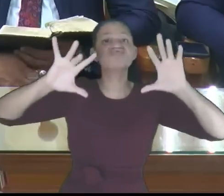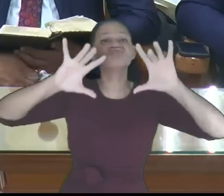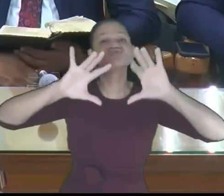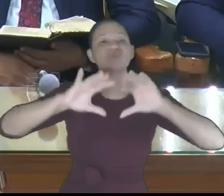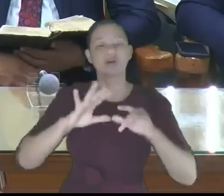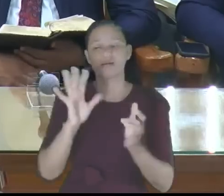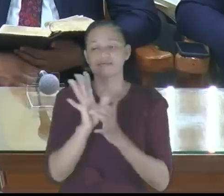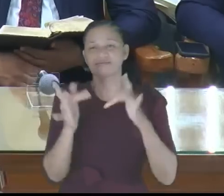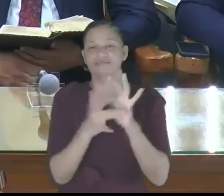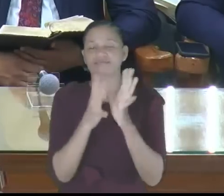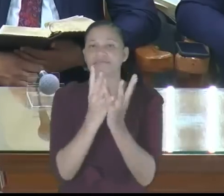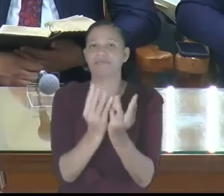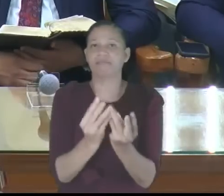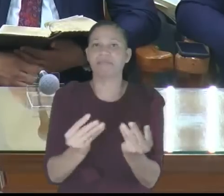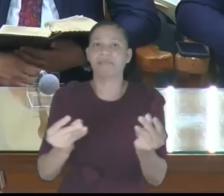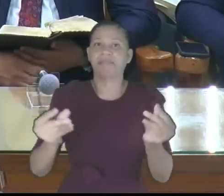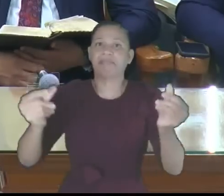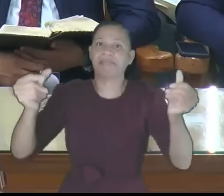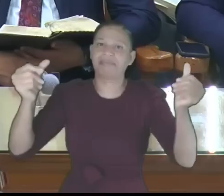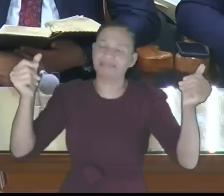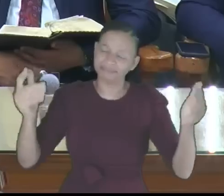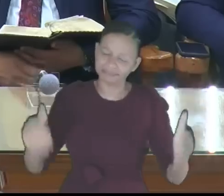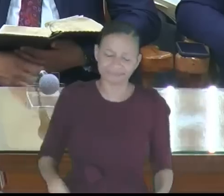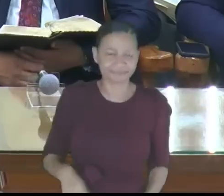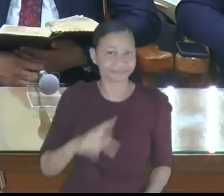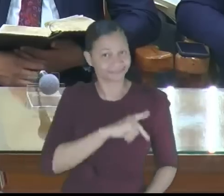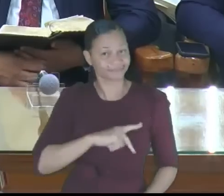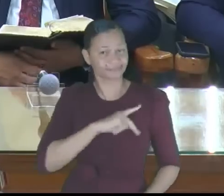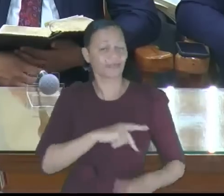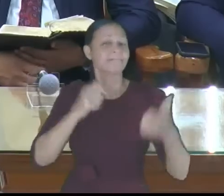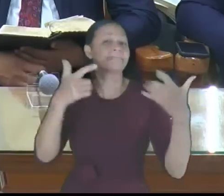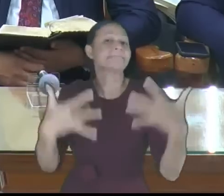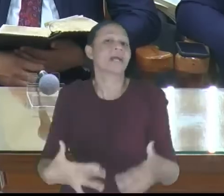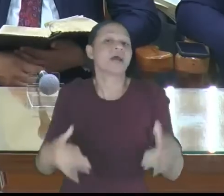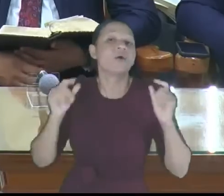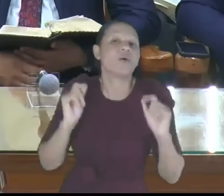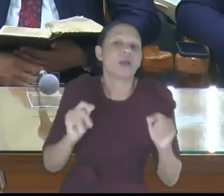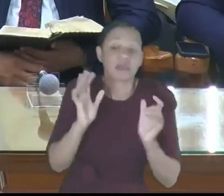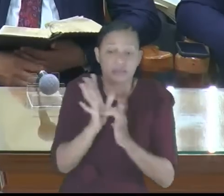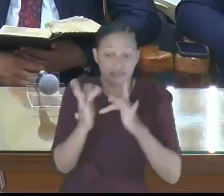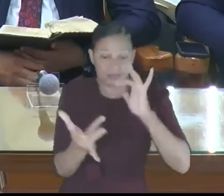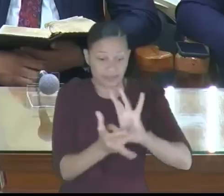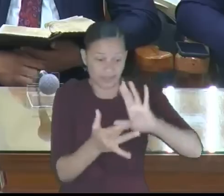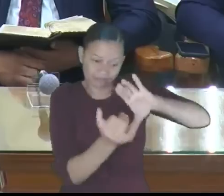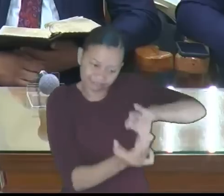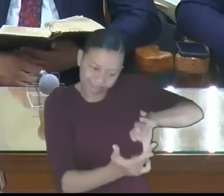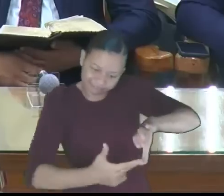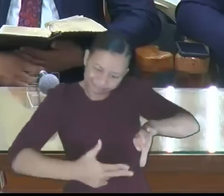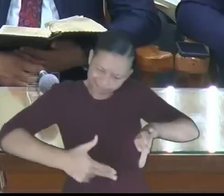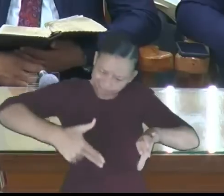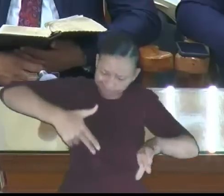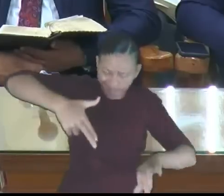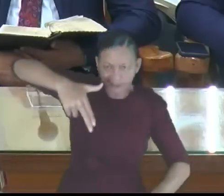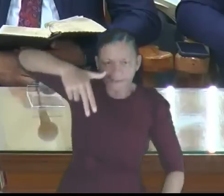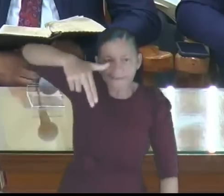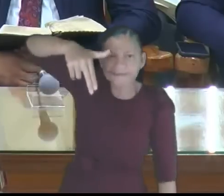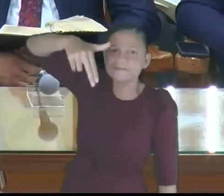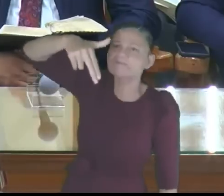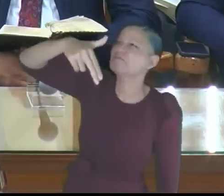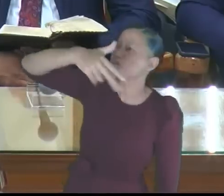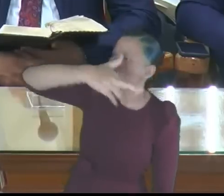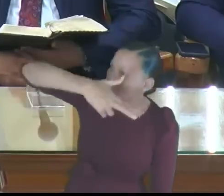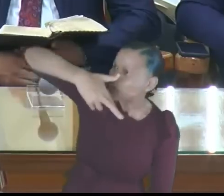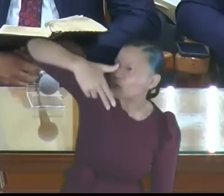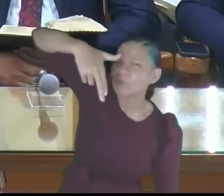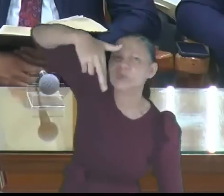E Jesus desapareceu. Mas sabe o que é que Paulo diz? Que Jesus ressuscitou, que Jesus